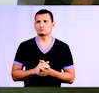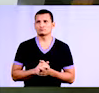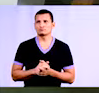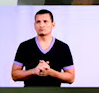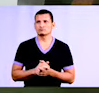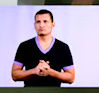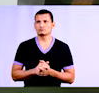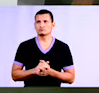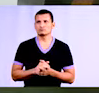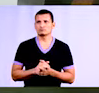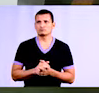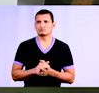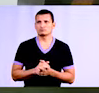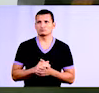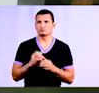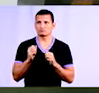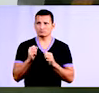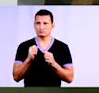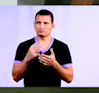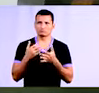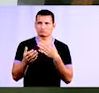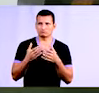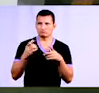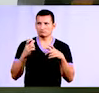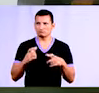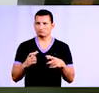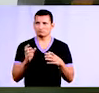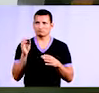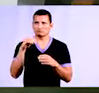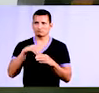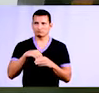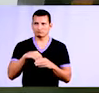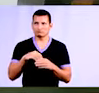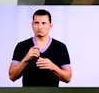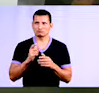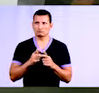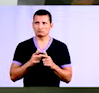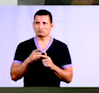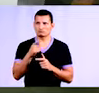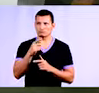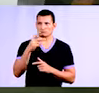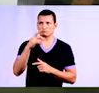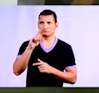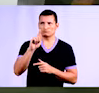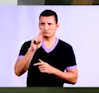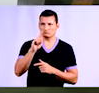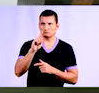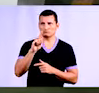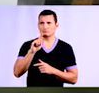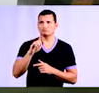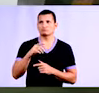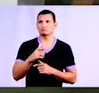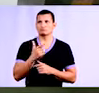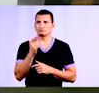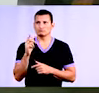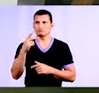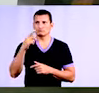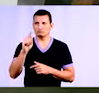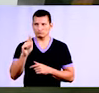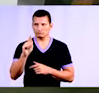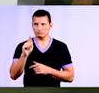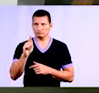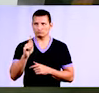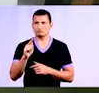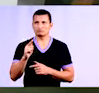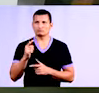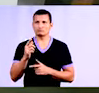exatamente. Isso. Então, eu posso colocar ele em qualquer lugar, tá certo? Porque na hora que ele sair de uma página, ele vai para a página equivalente do processo e a coisa continua.